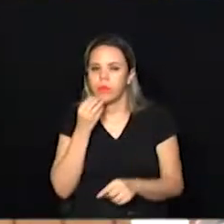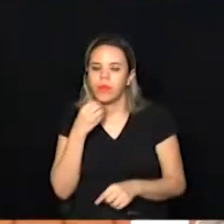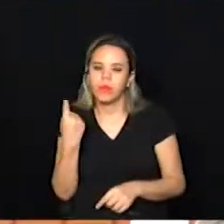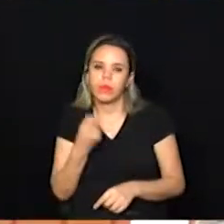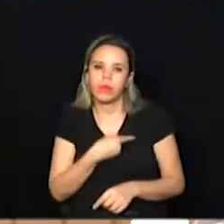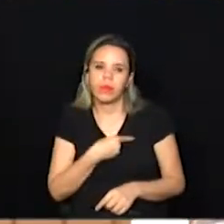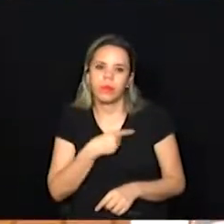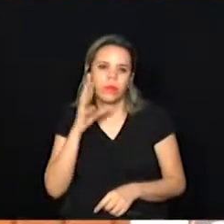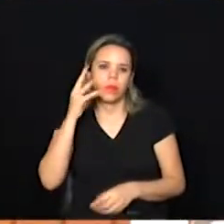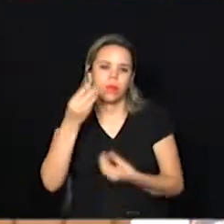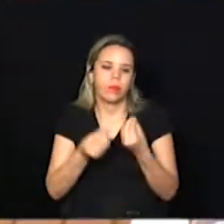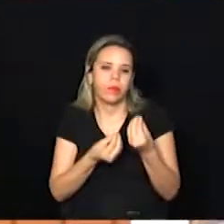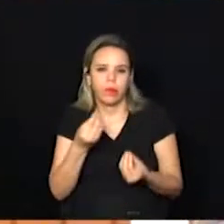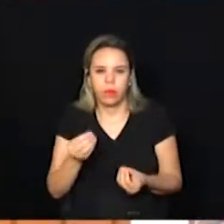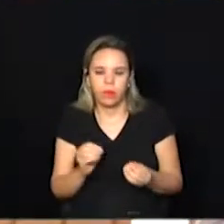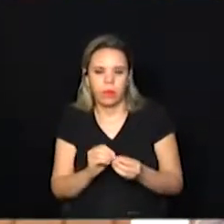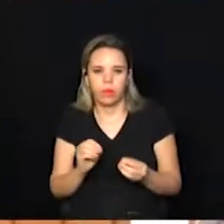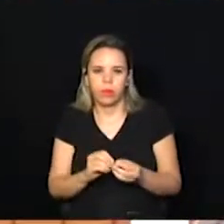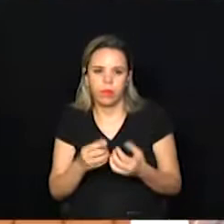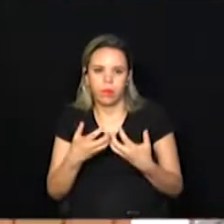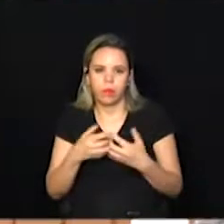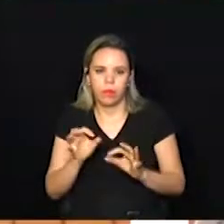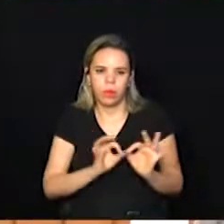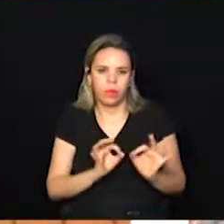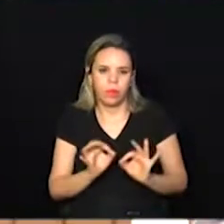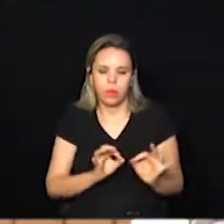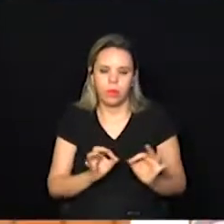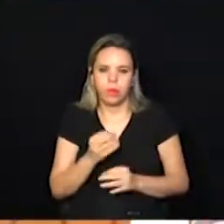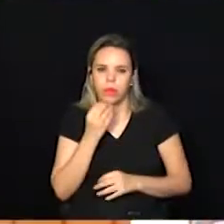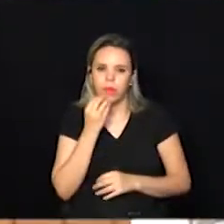para a gente entender um pouco como é que se organiza, né,